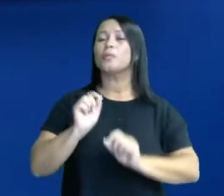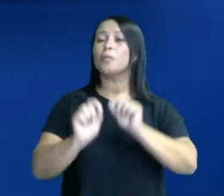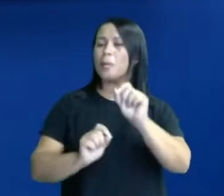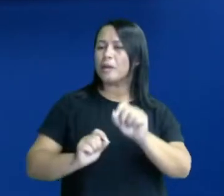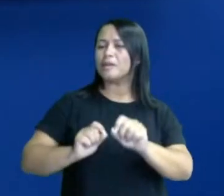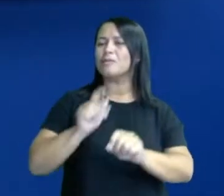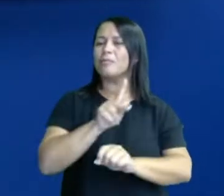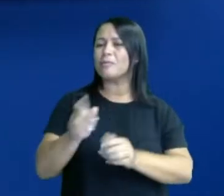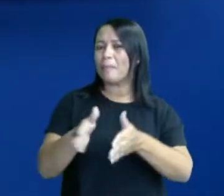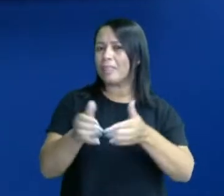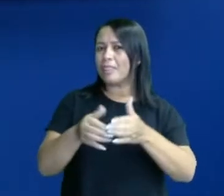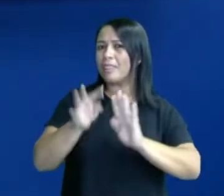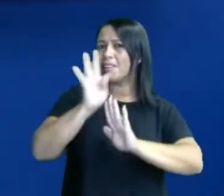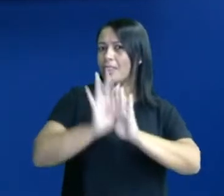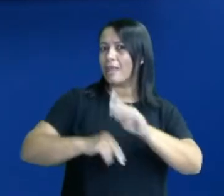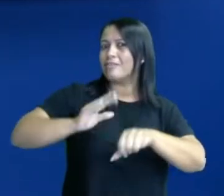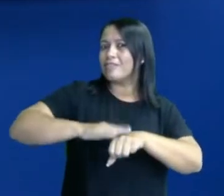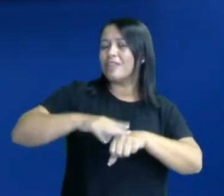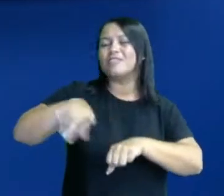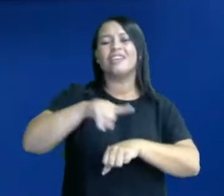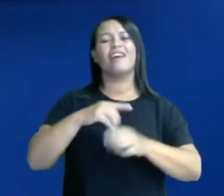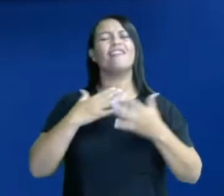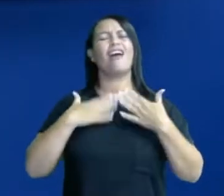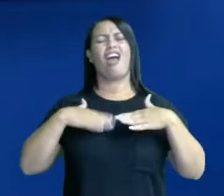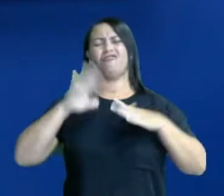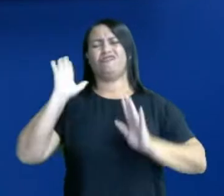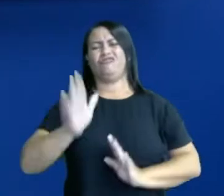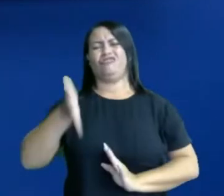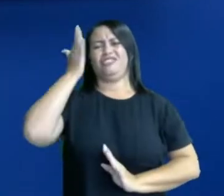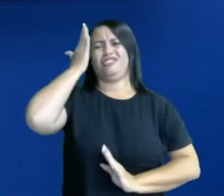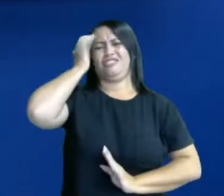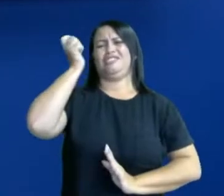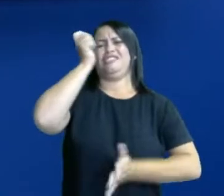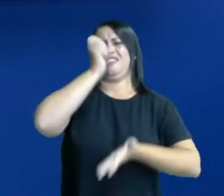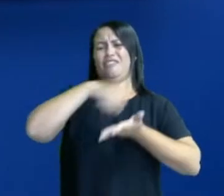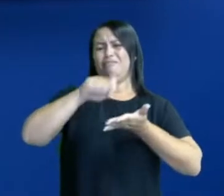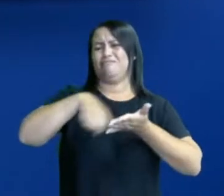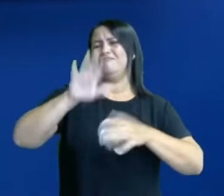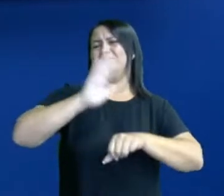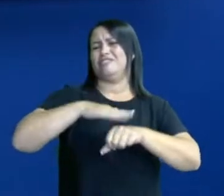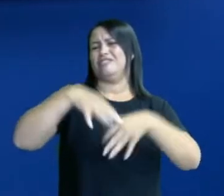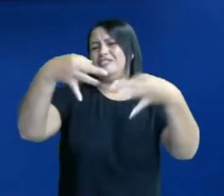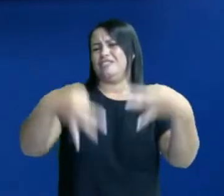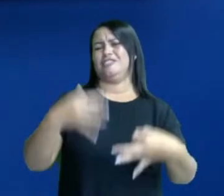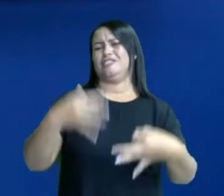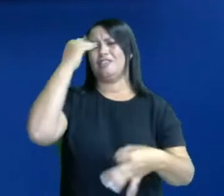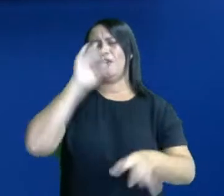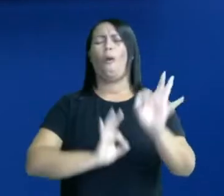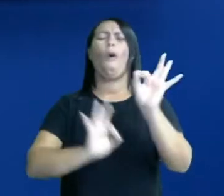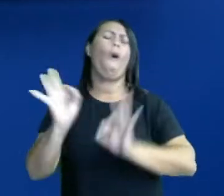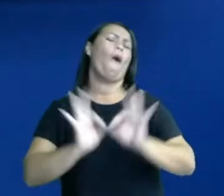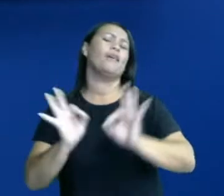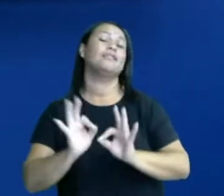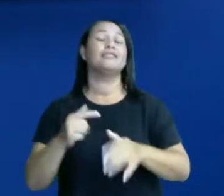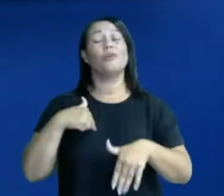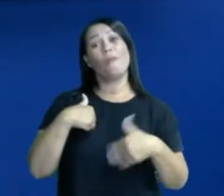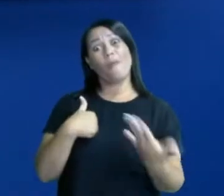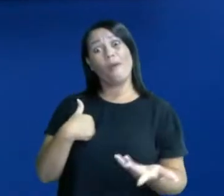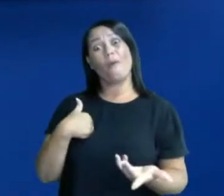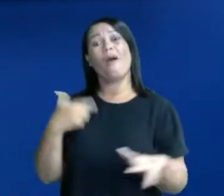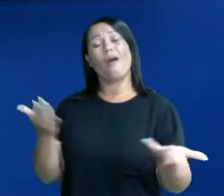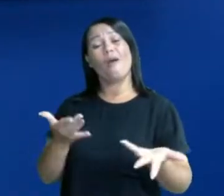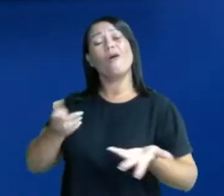pedir, produza um texto, vocês vão estar assim, ó, já sei produzir, tá tudo certo, já sei como é que faz e eu